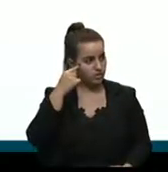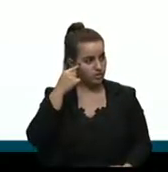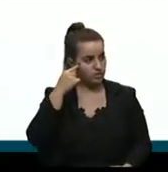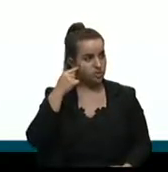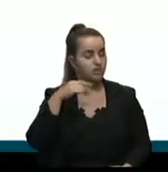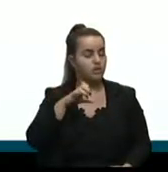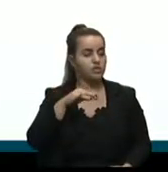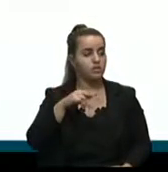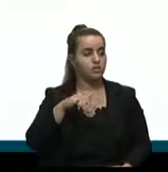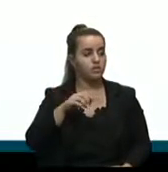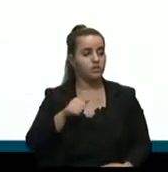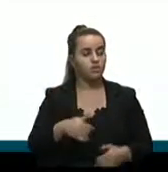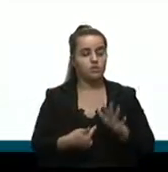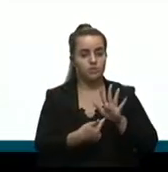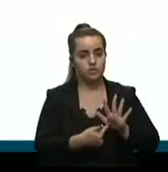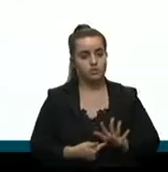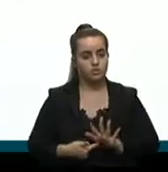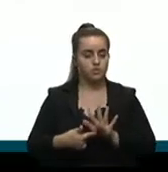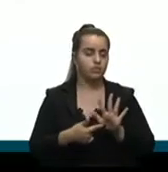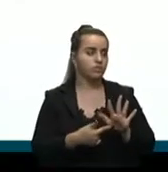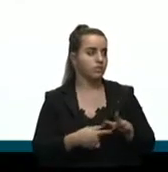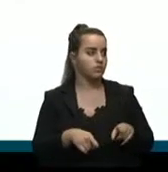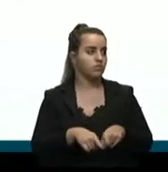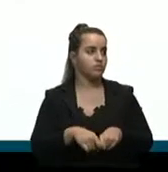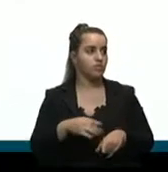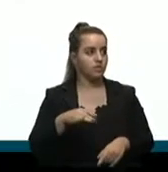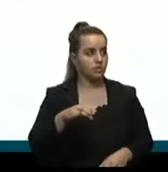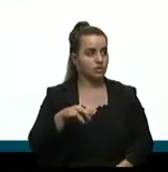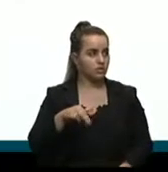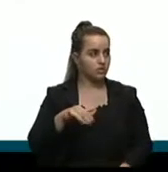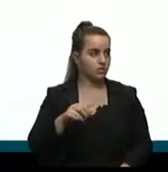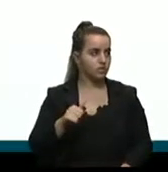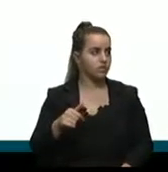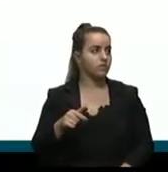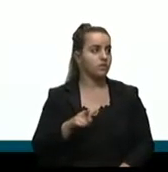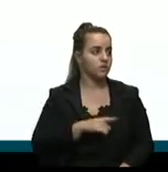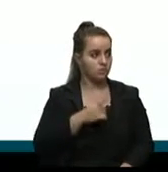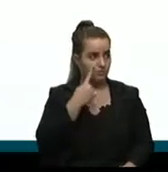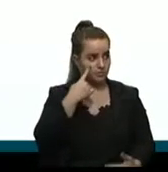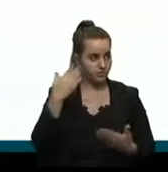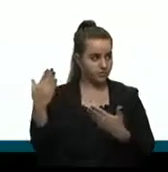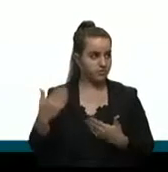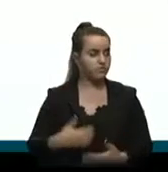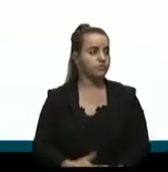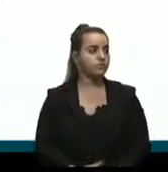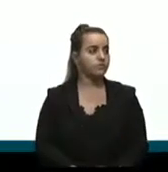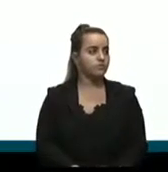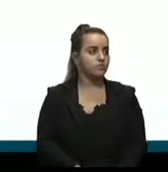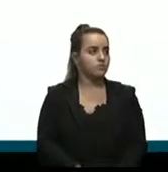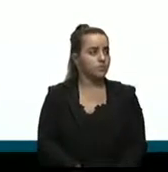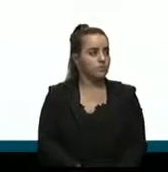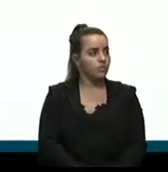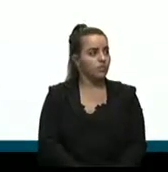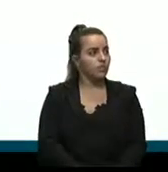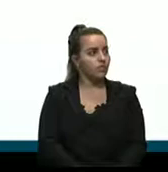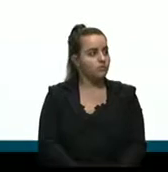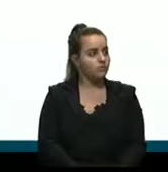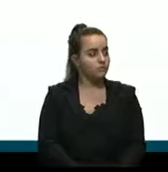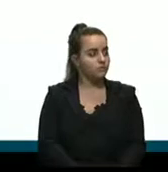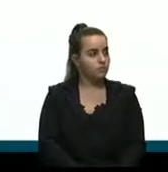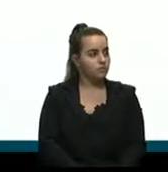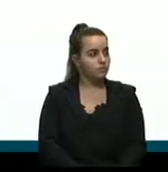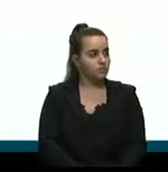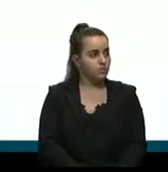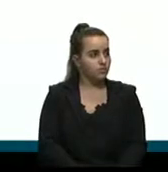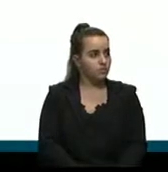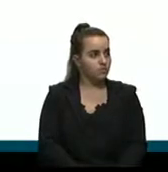a estatística a partir da amostra e a região crítica. Então, na região crítica temos x pertencente aos reais, tal